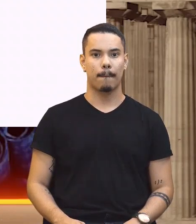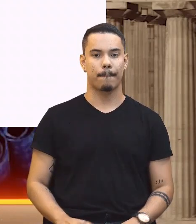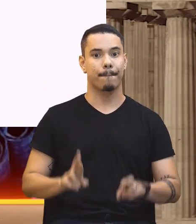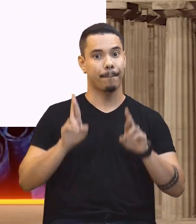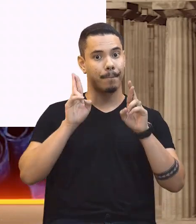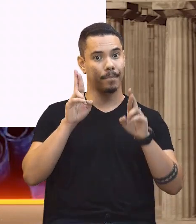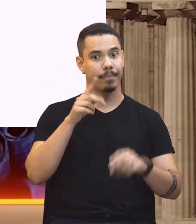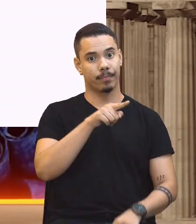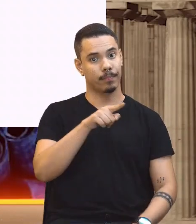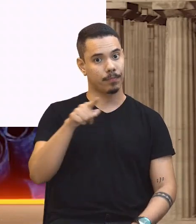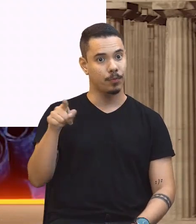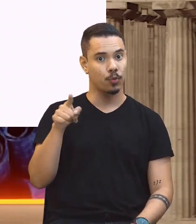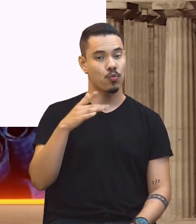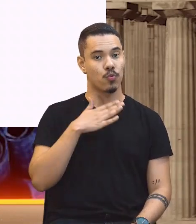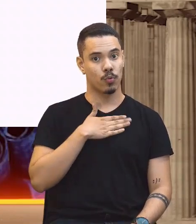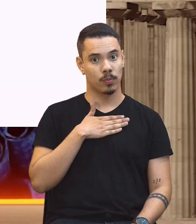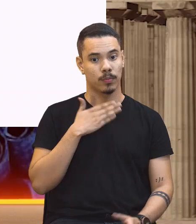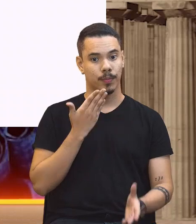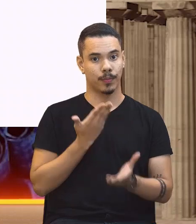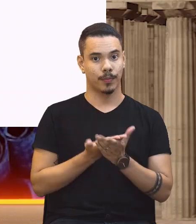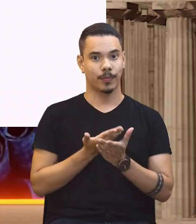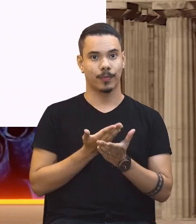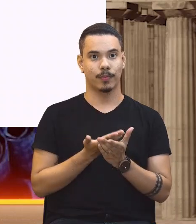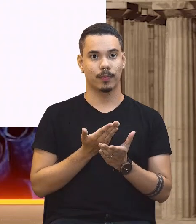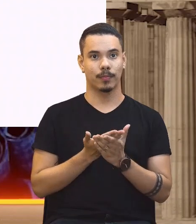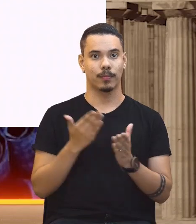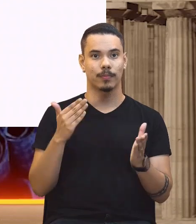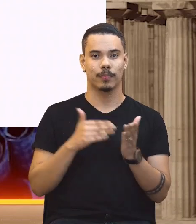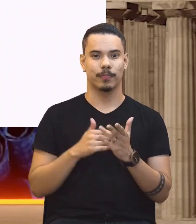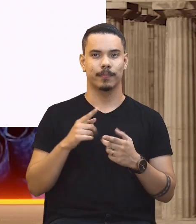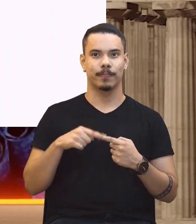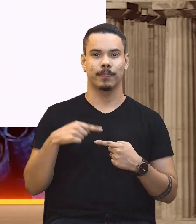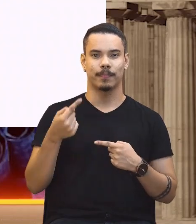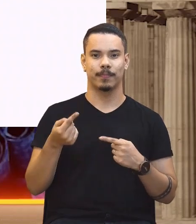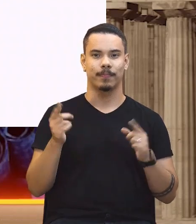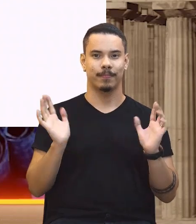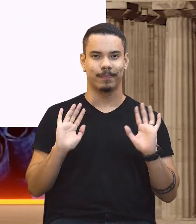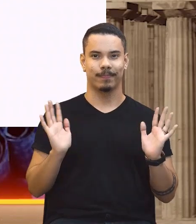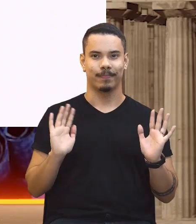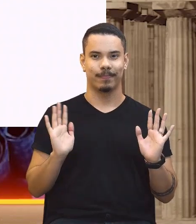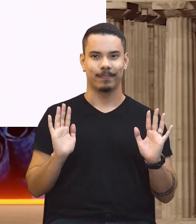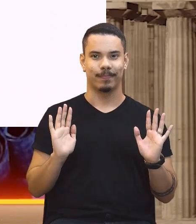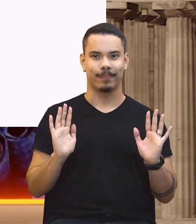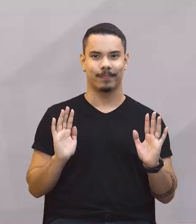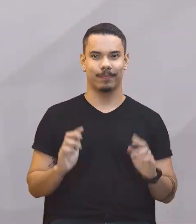que vocês tenham gostado da aula e até a próxima. Tchau, tchau, pessoal!